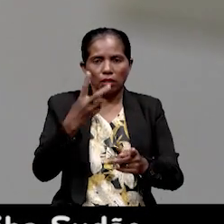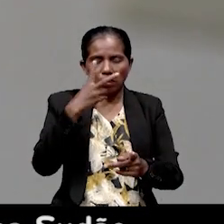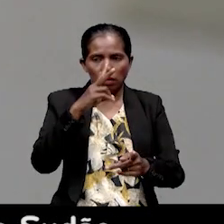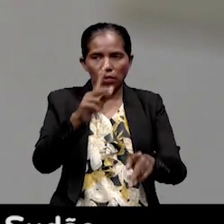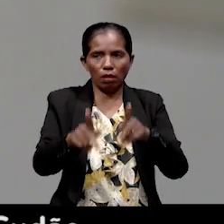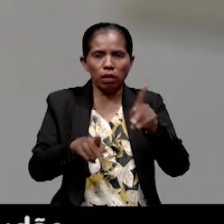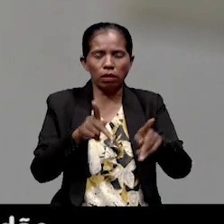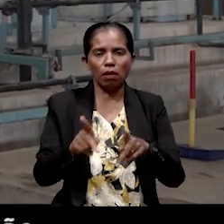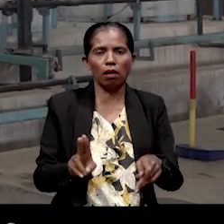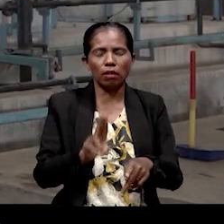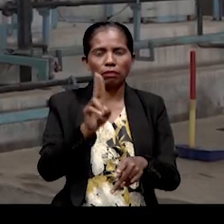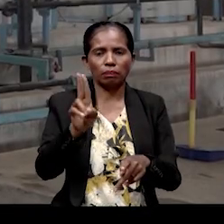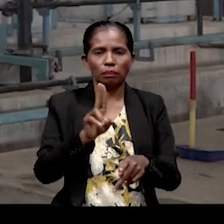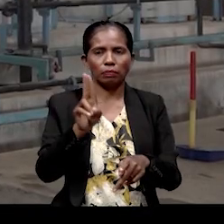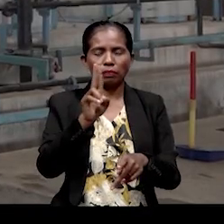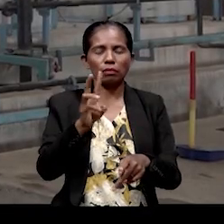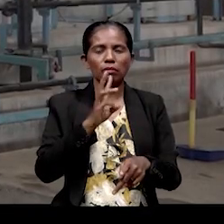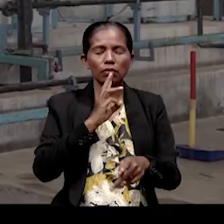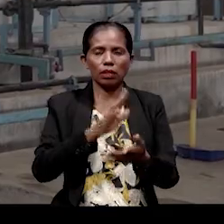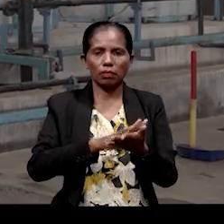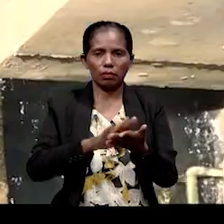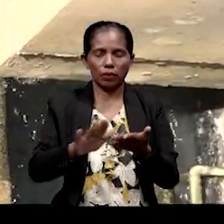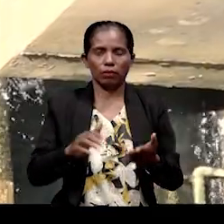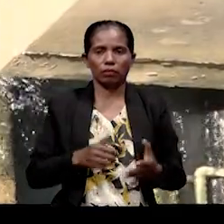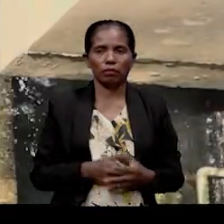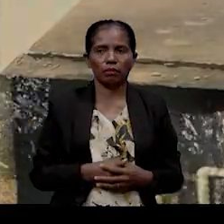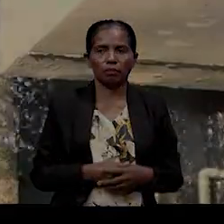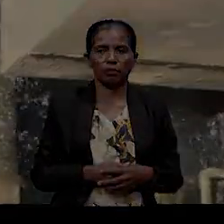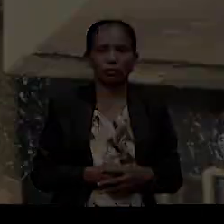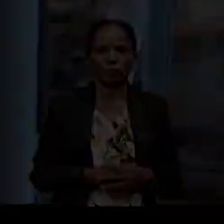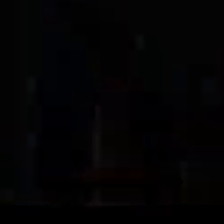comunidade nebe se canaliza bemos ilegal Abraão Amaral Zé Santos GMN.